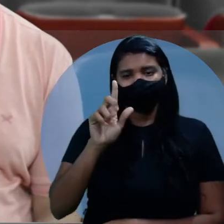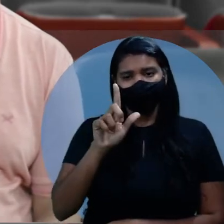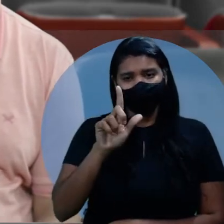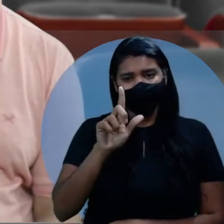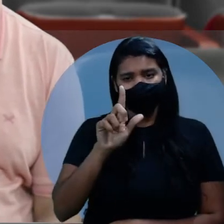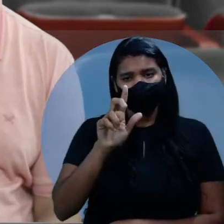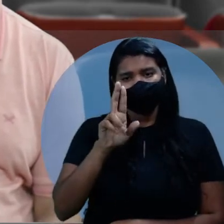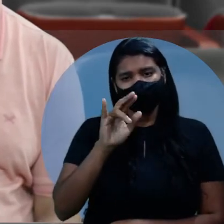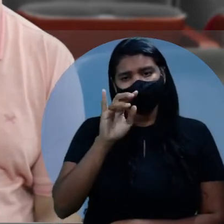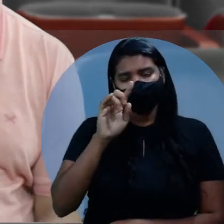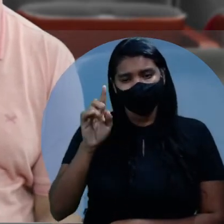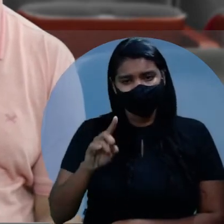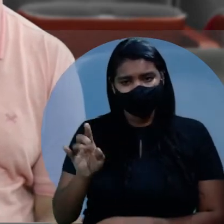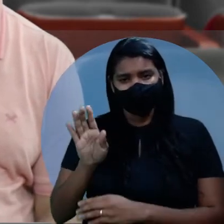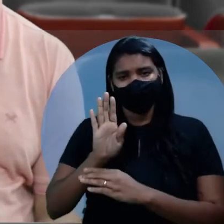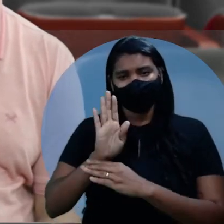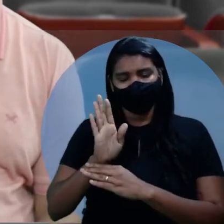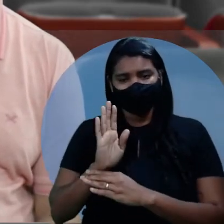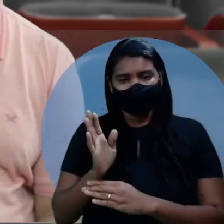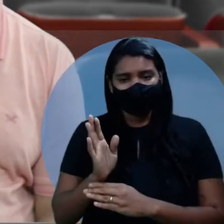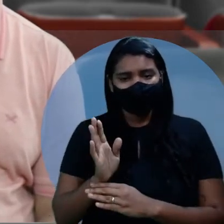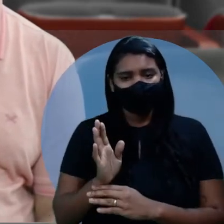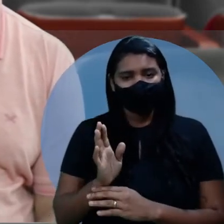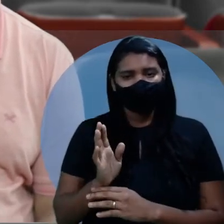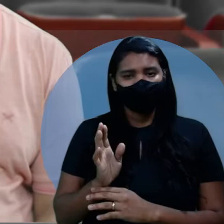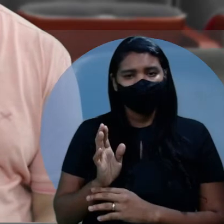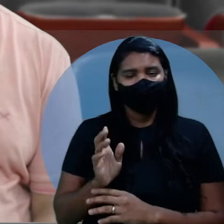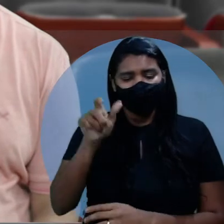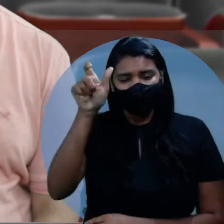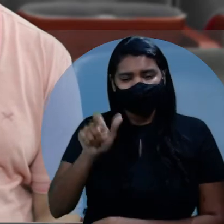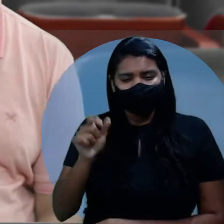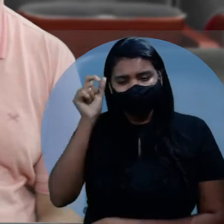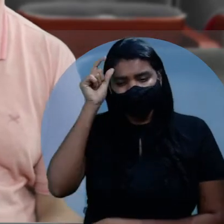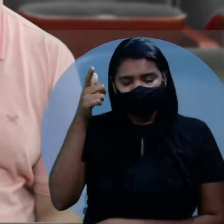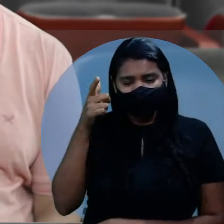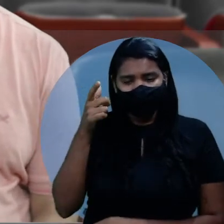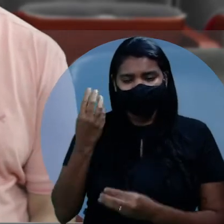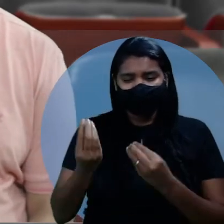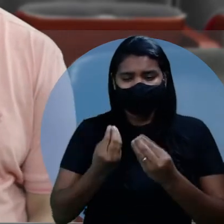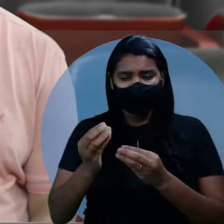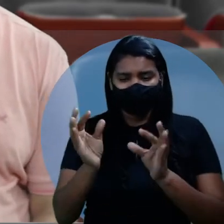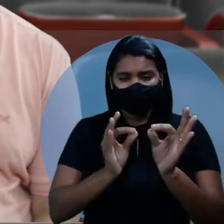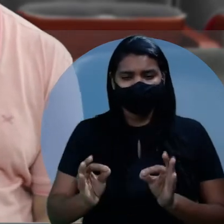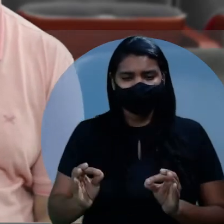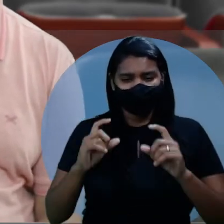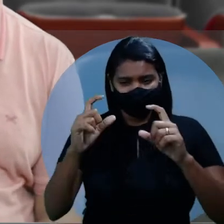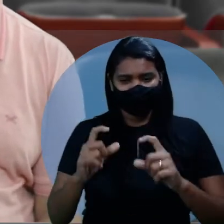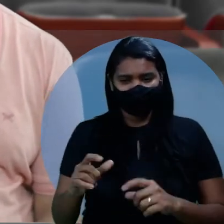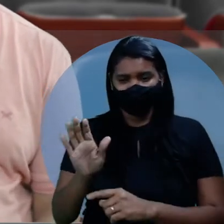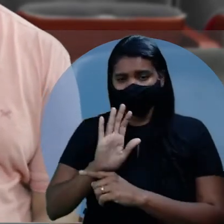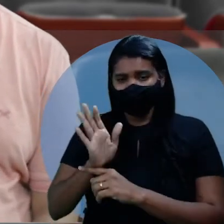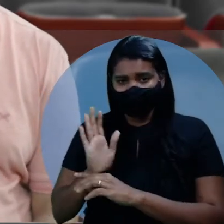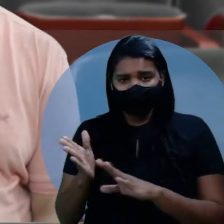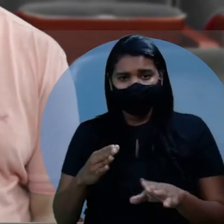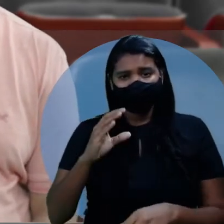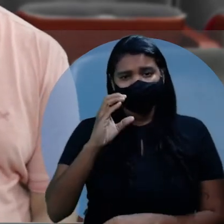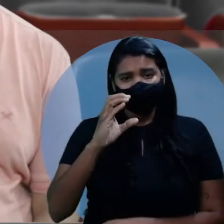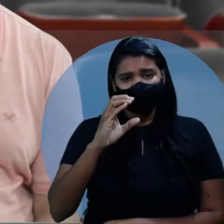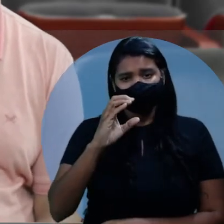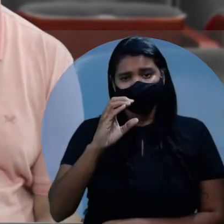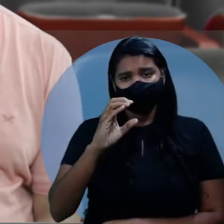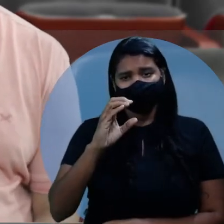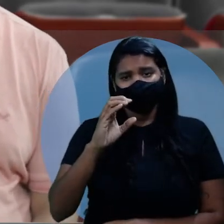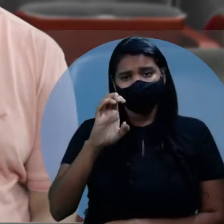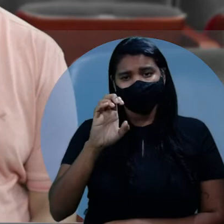que o cara que idealizou o cinema, que foi Severiano Ribeiro, né? Que ele foi um